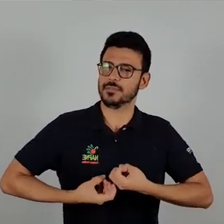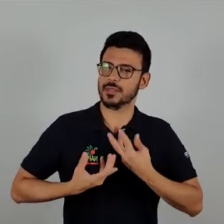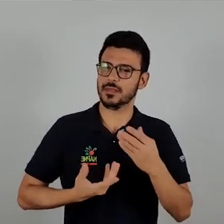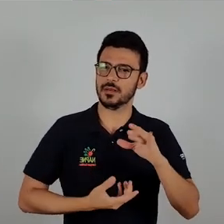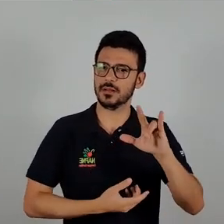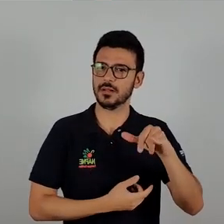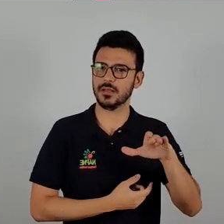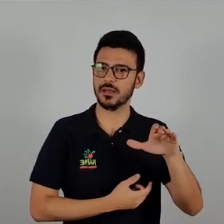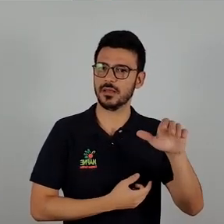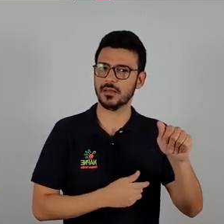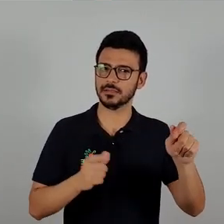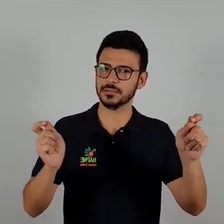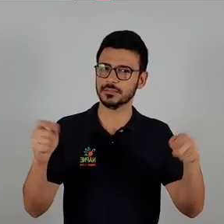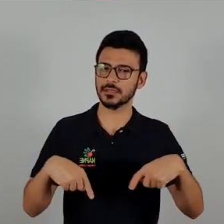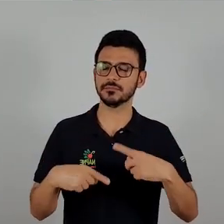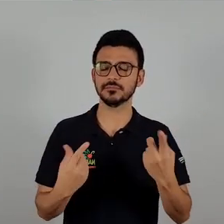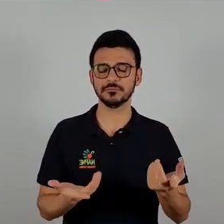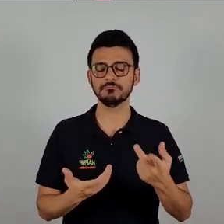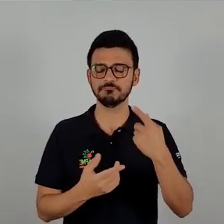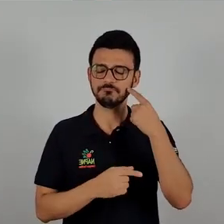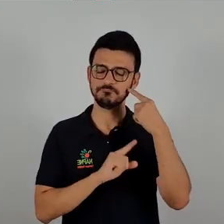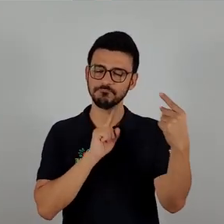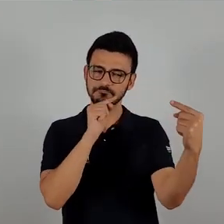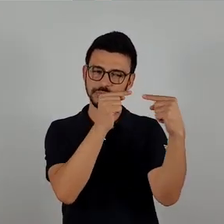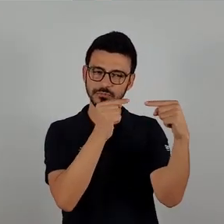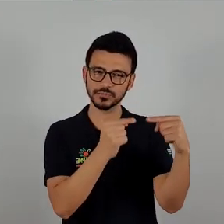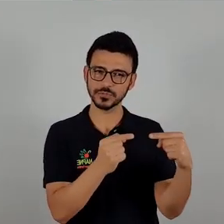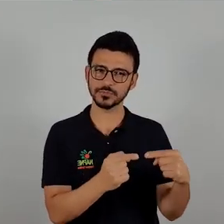o tratamento tarde demais, né?